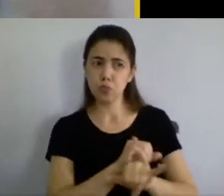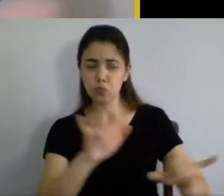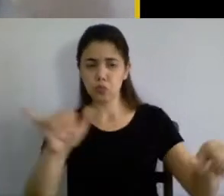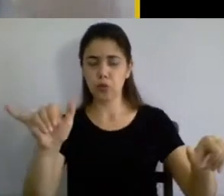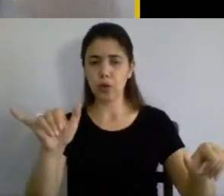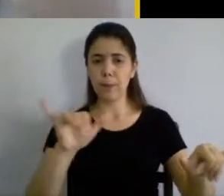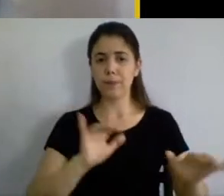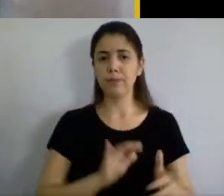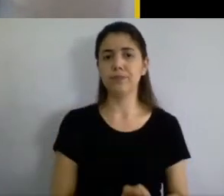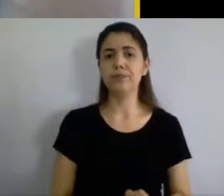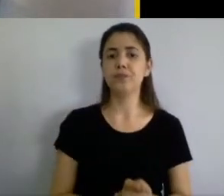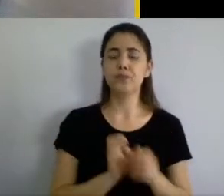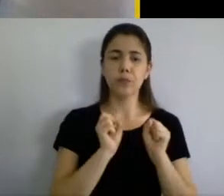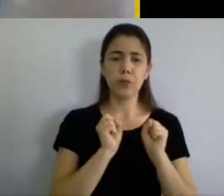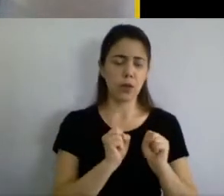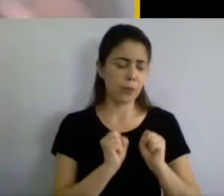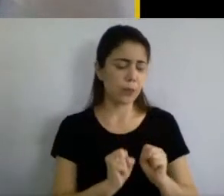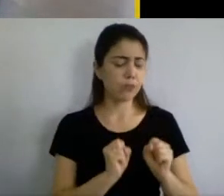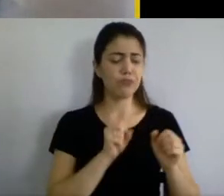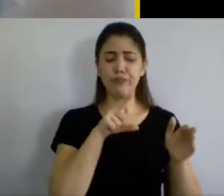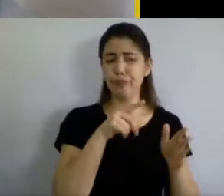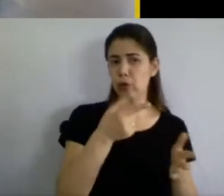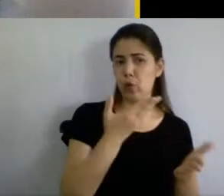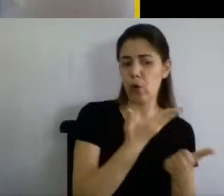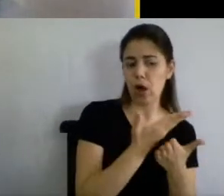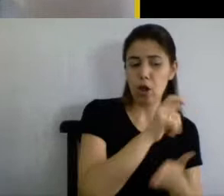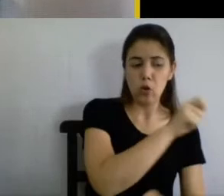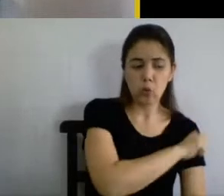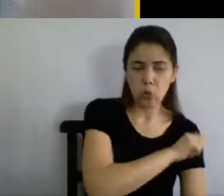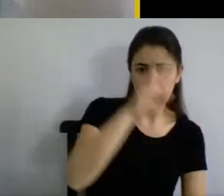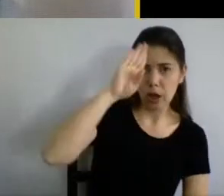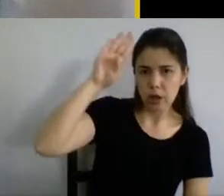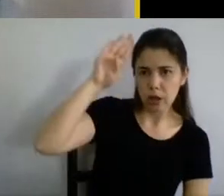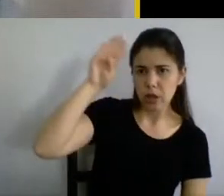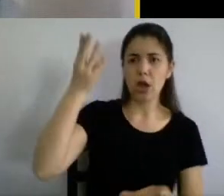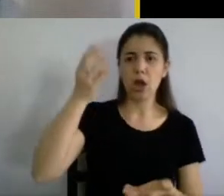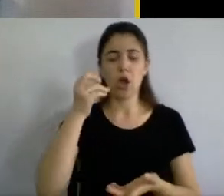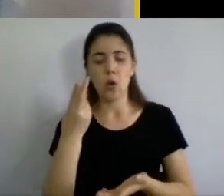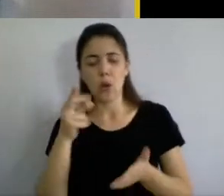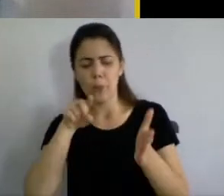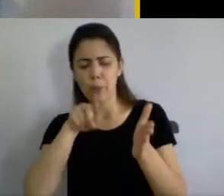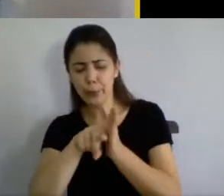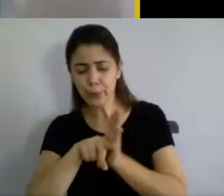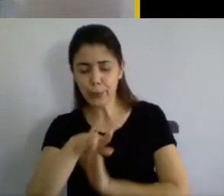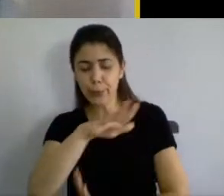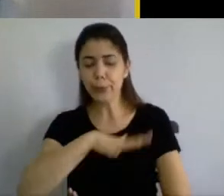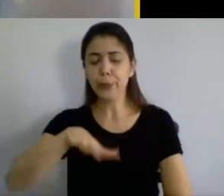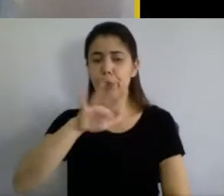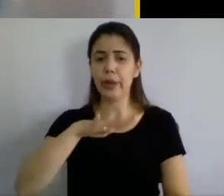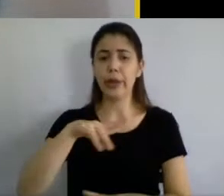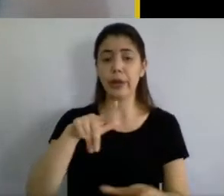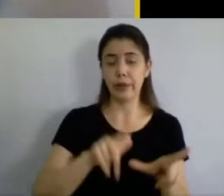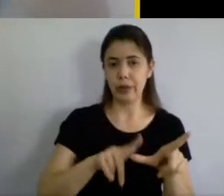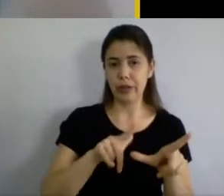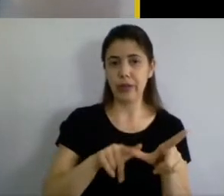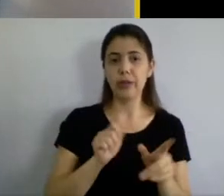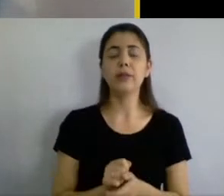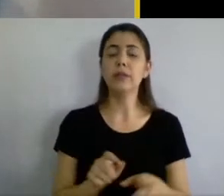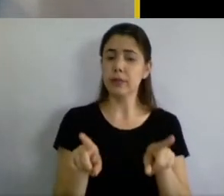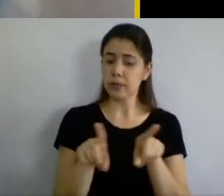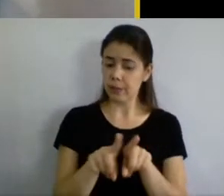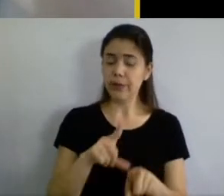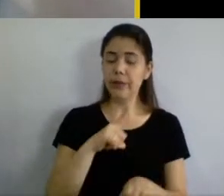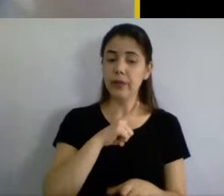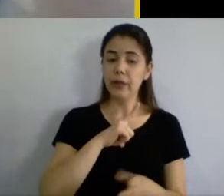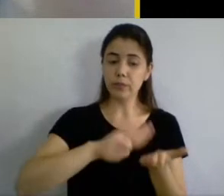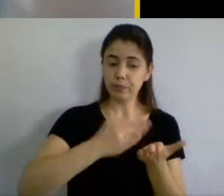Desde graduandos a pesquisadores, e também contamos com a interpretação em língua brasileira de sinais. Então,